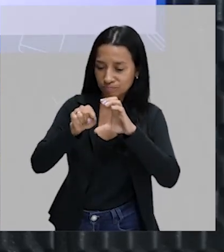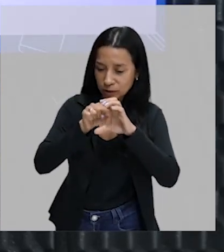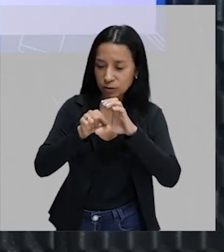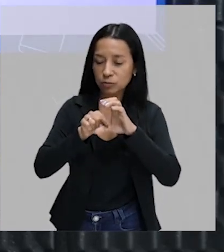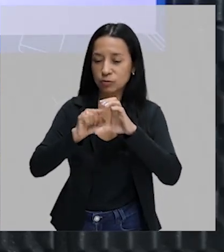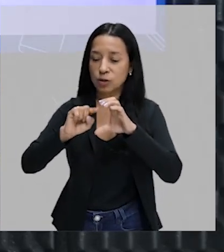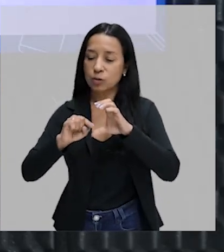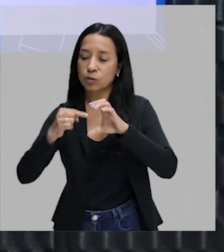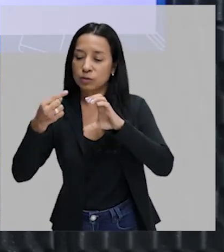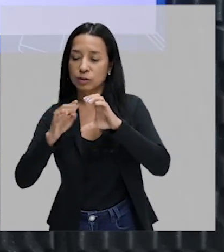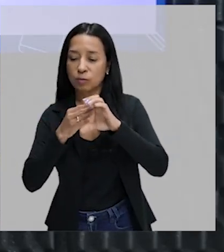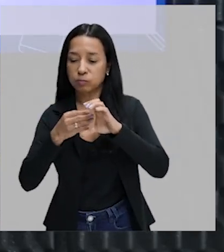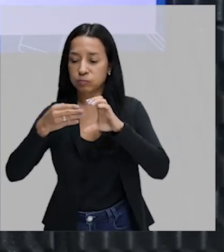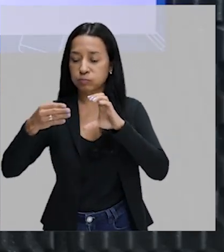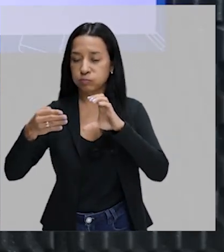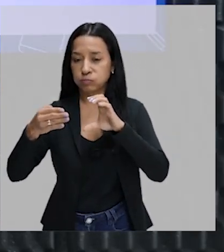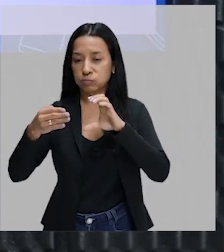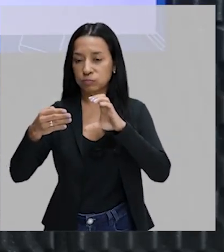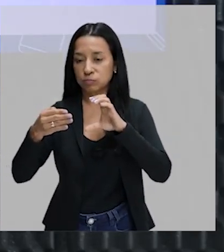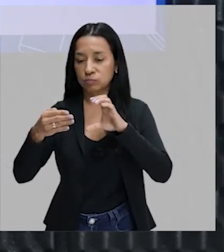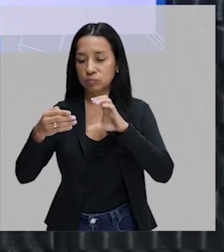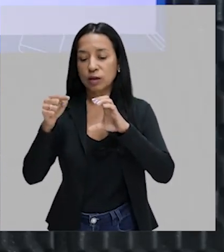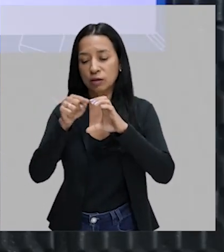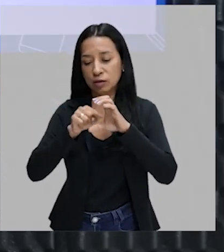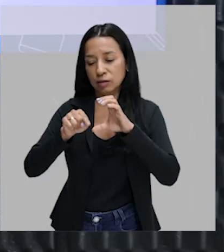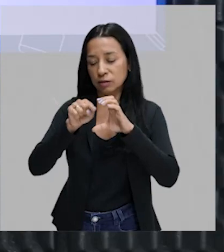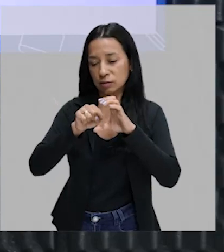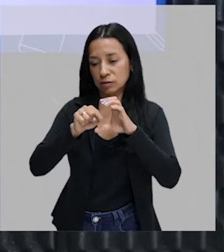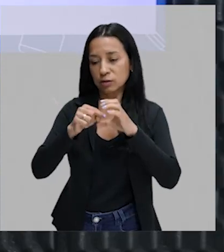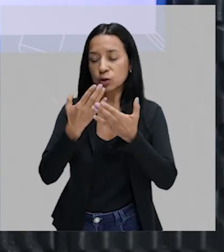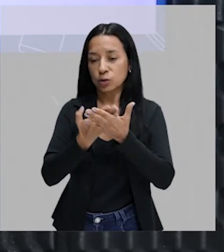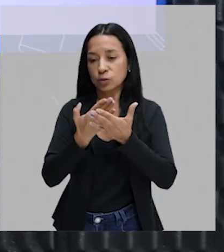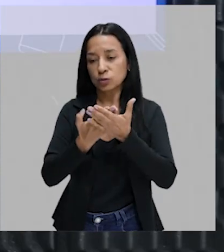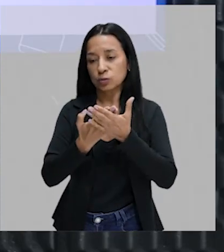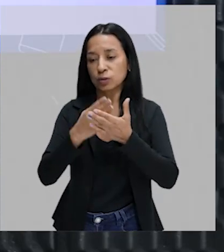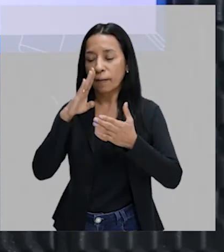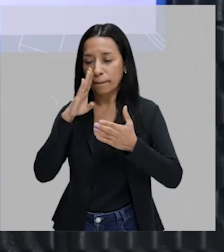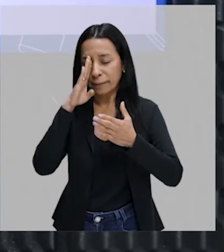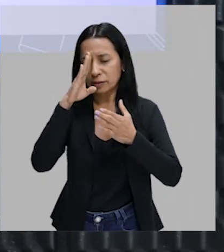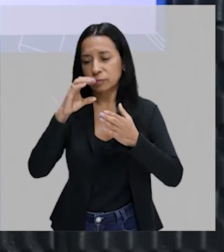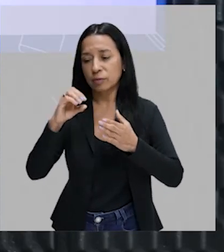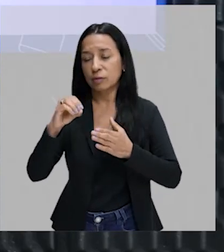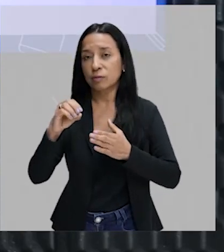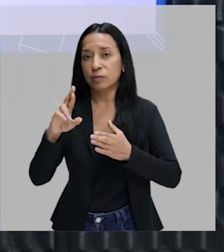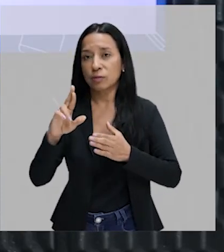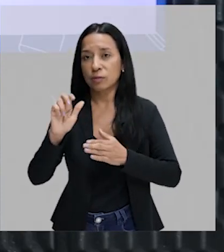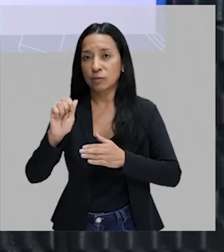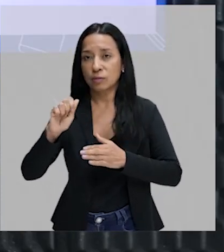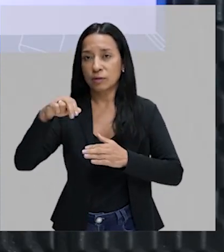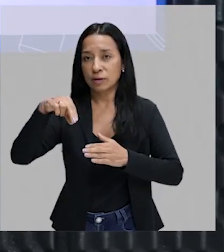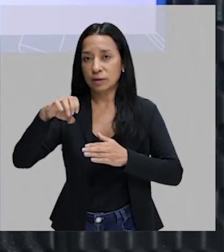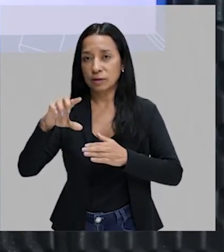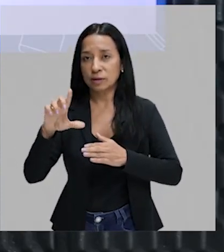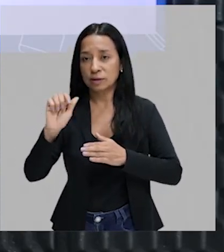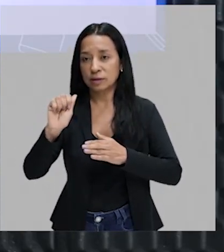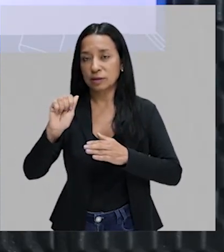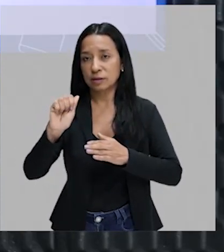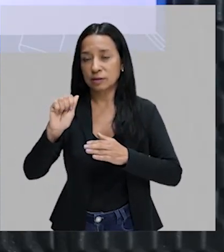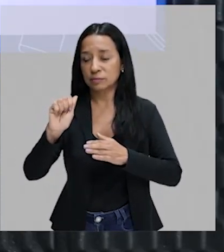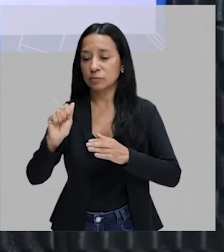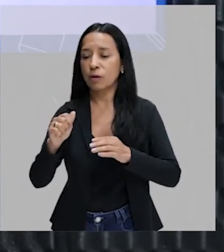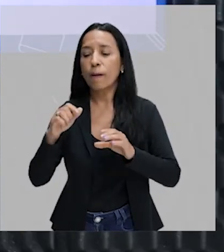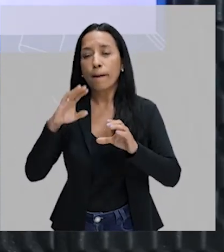célula, nós vamos agora estudar a principal organela, ou o principal